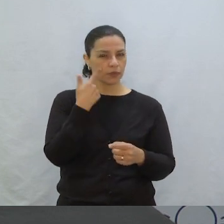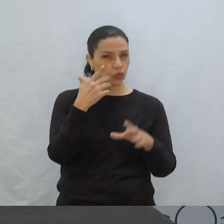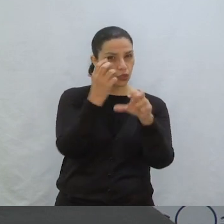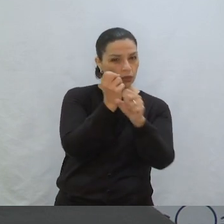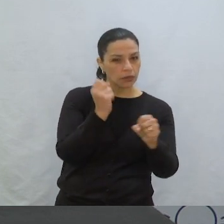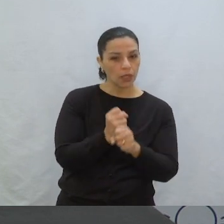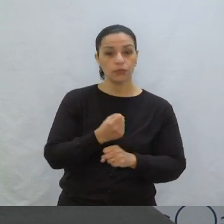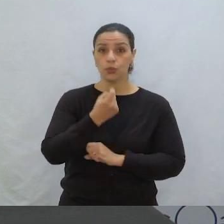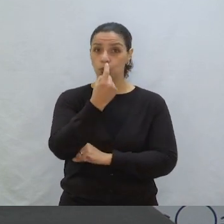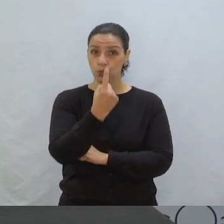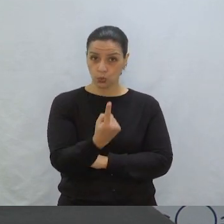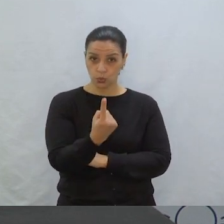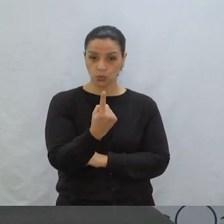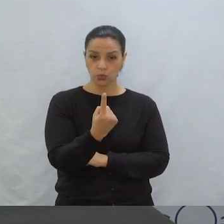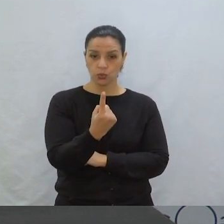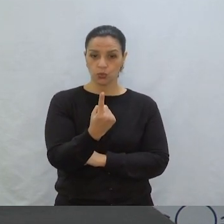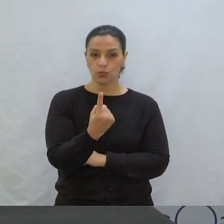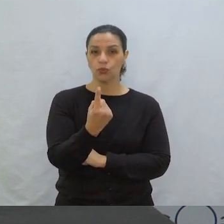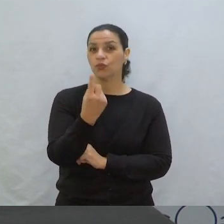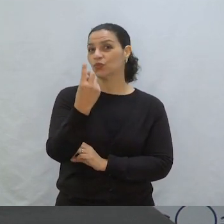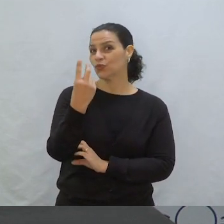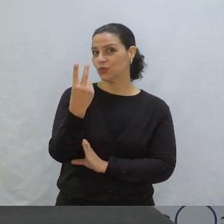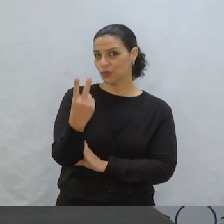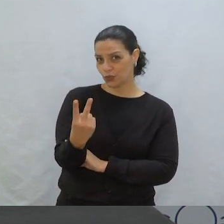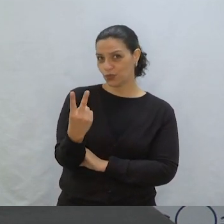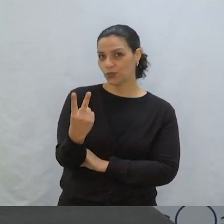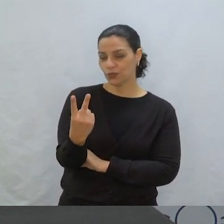3 ou 4? Vamos contar?